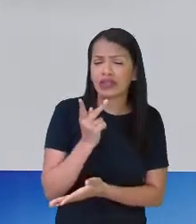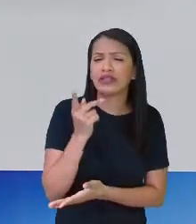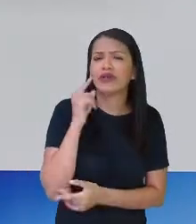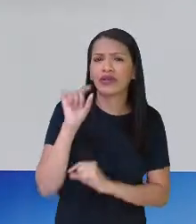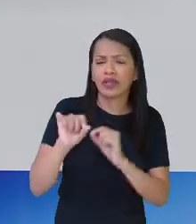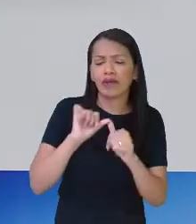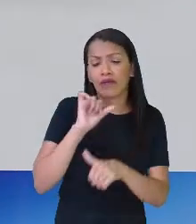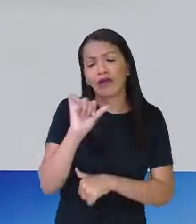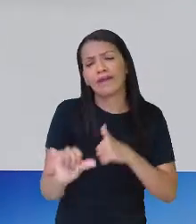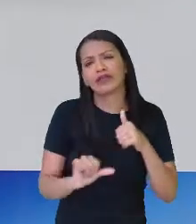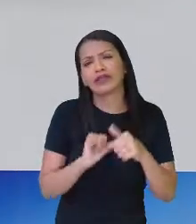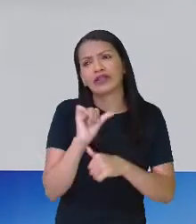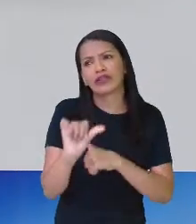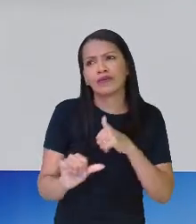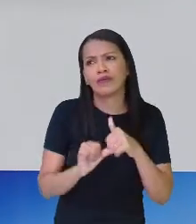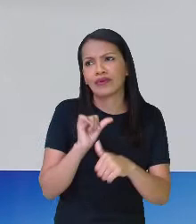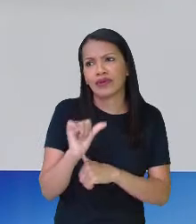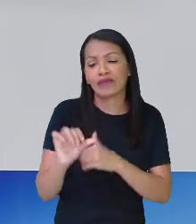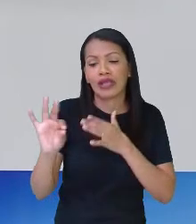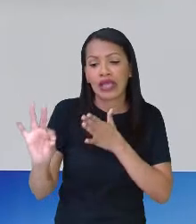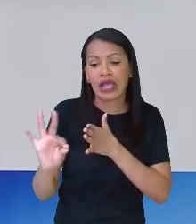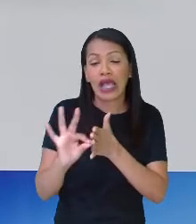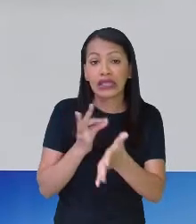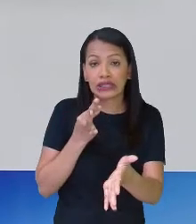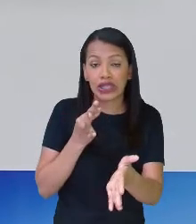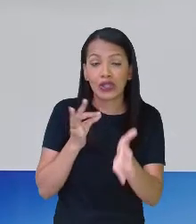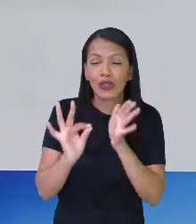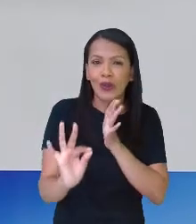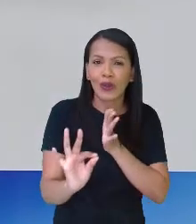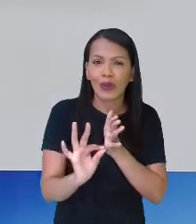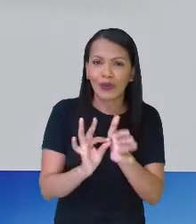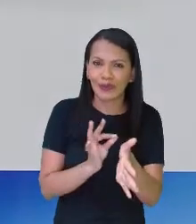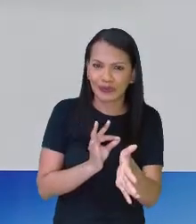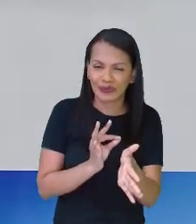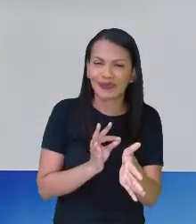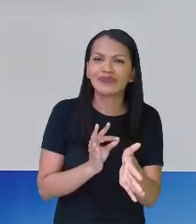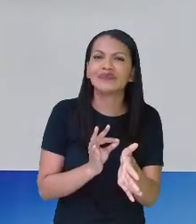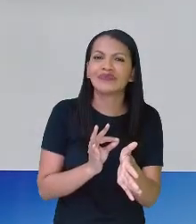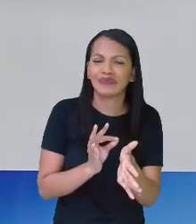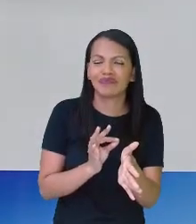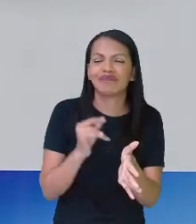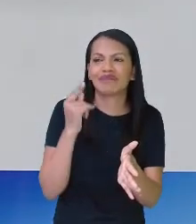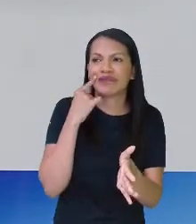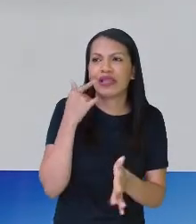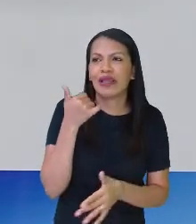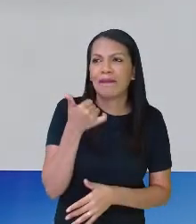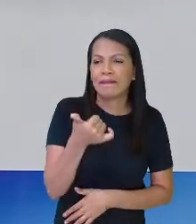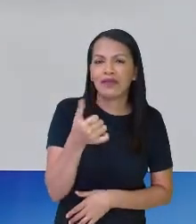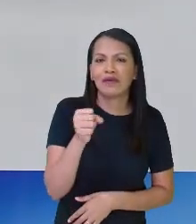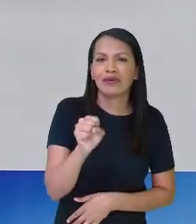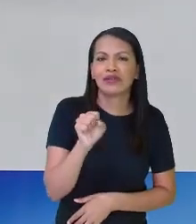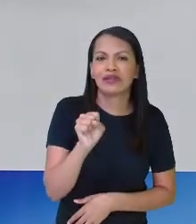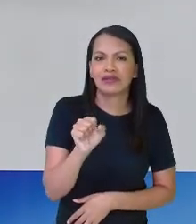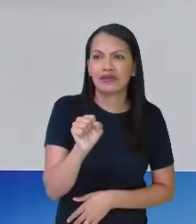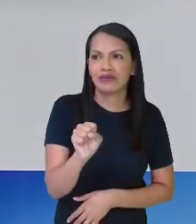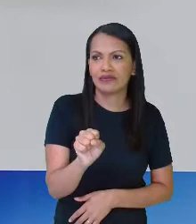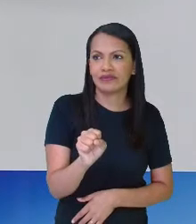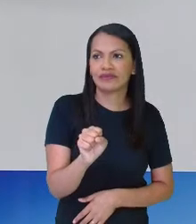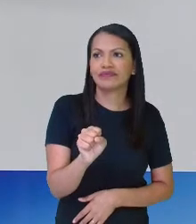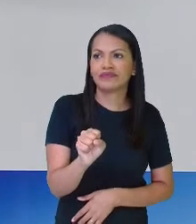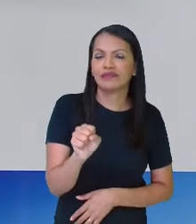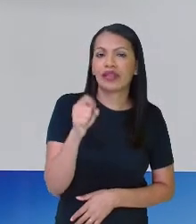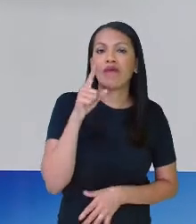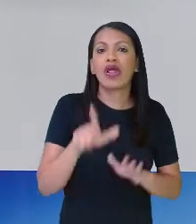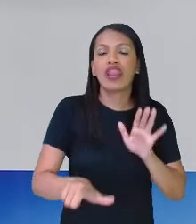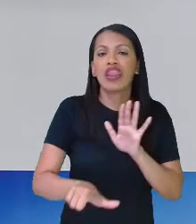rebuliço, isso aqui, ó, que foi o quê? A assinatura da abolição da escravatura no Brasil em 1888, por meio da Lei